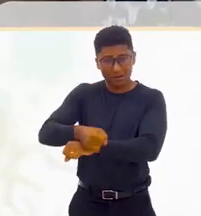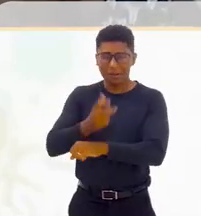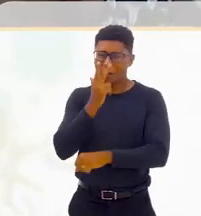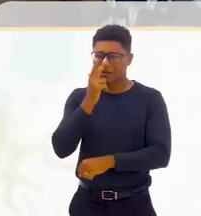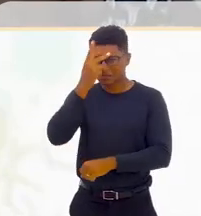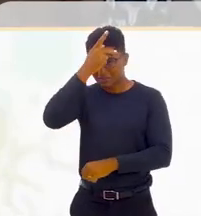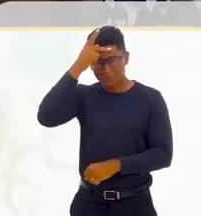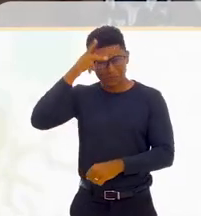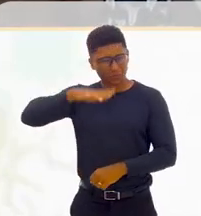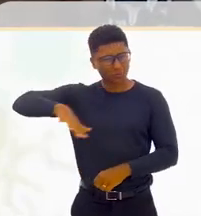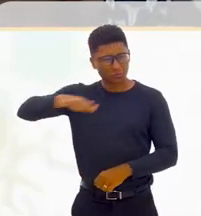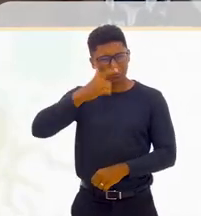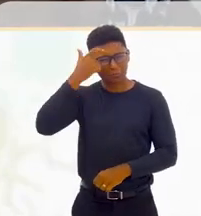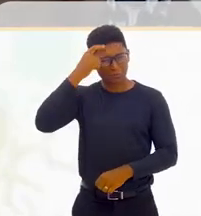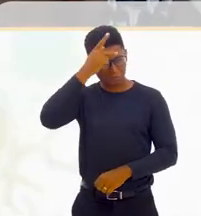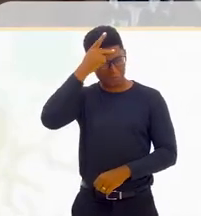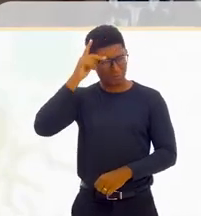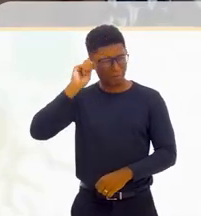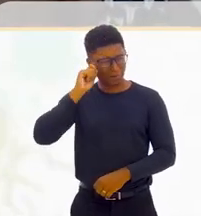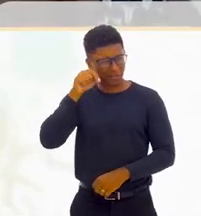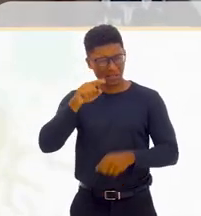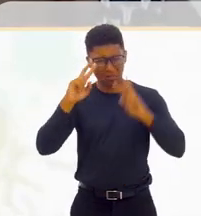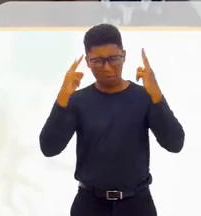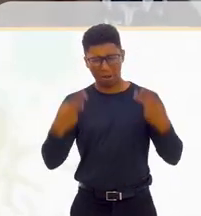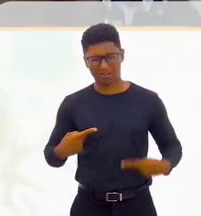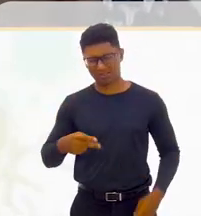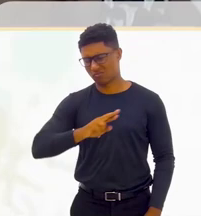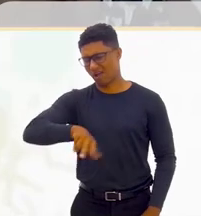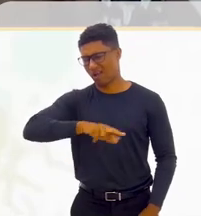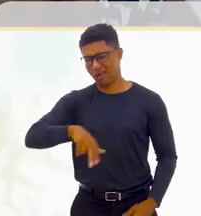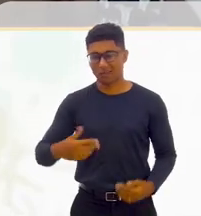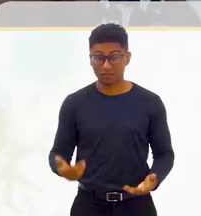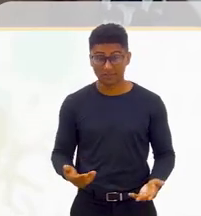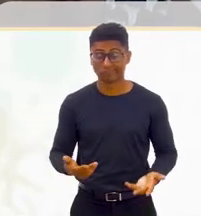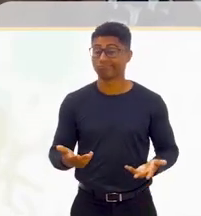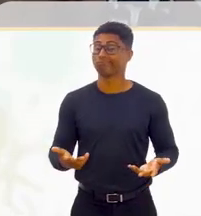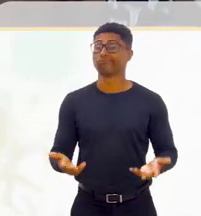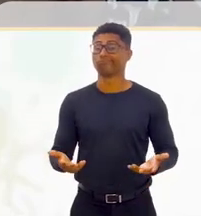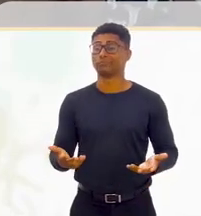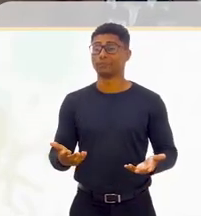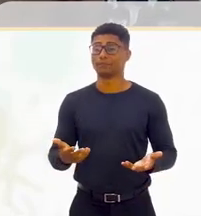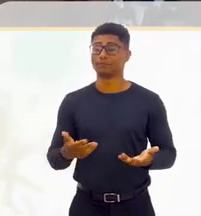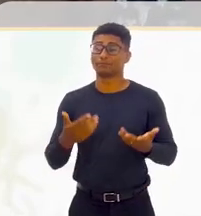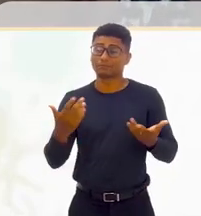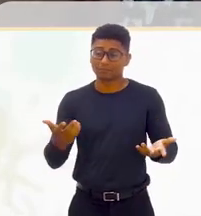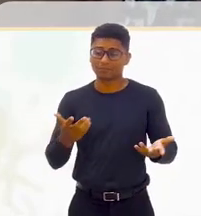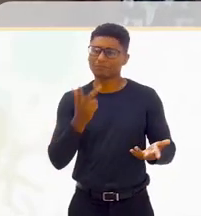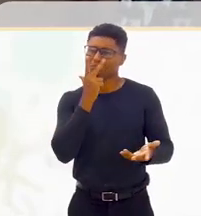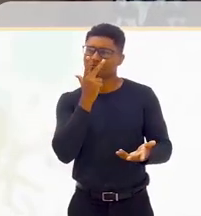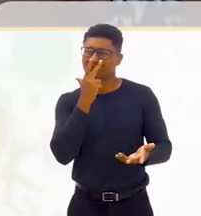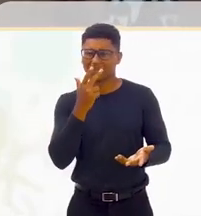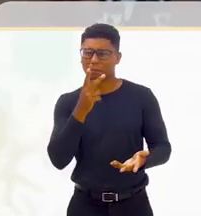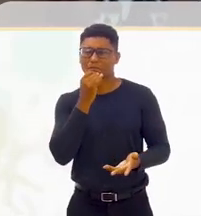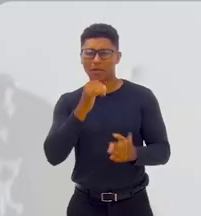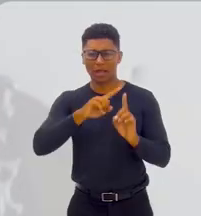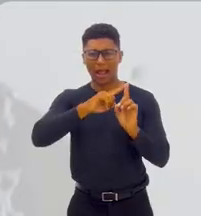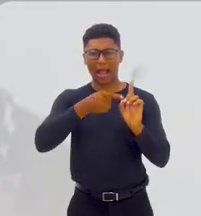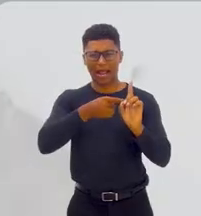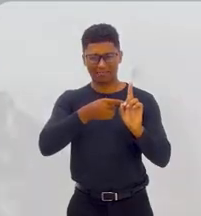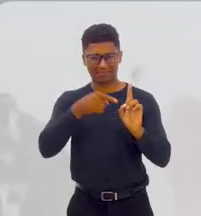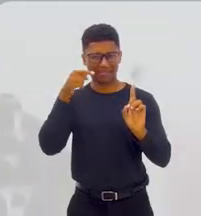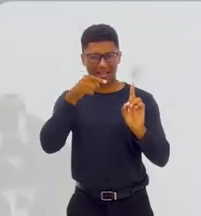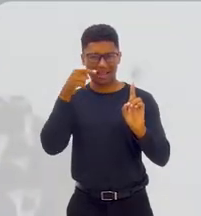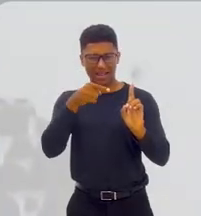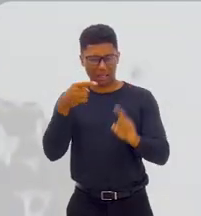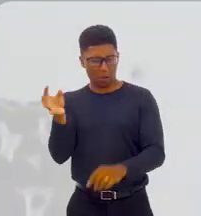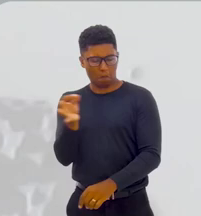pessoas tendem a achar que pessoas pretas não são nem tão humanas assim. Por isso que a anestesia não é importante para as mulheres negras. Elas